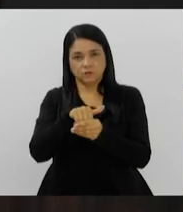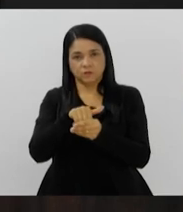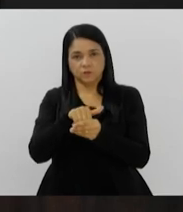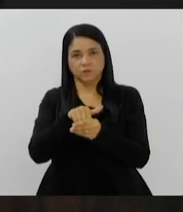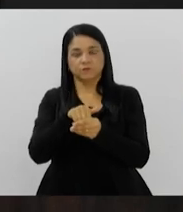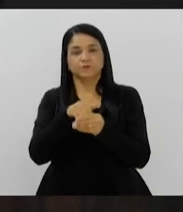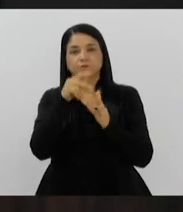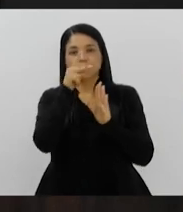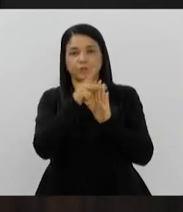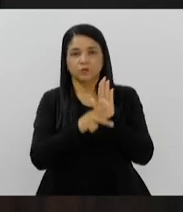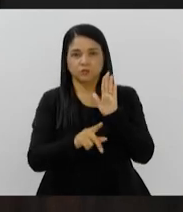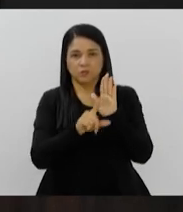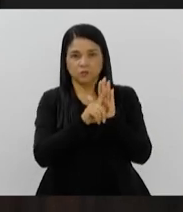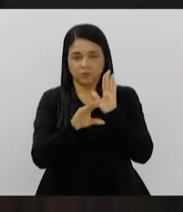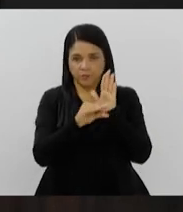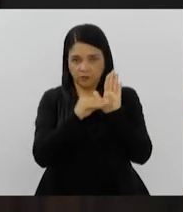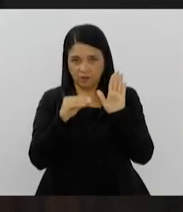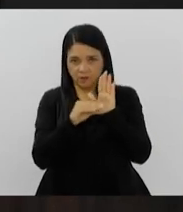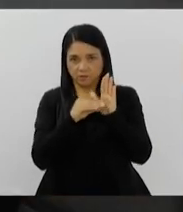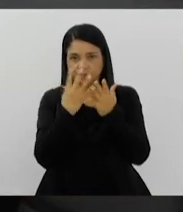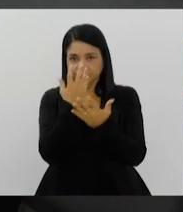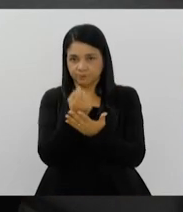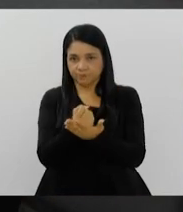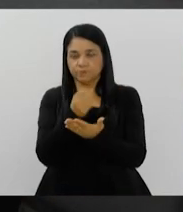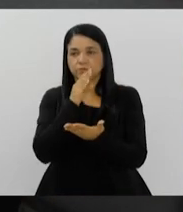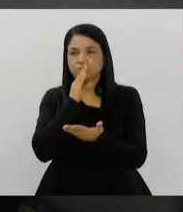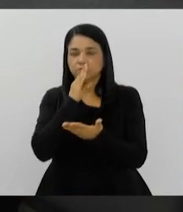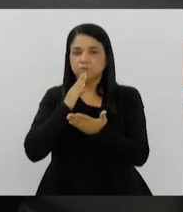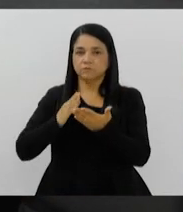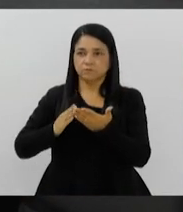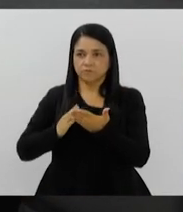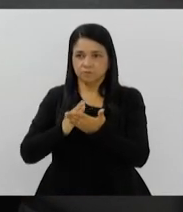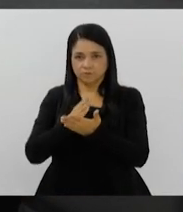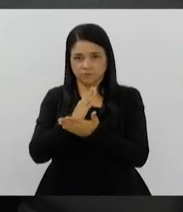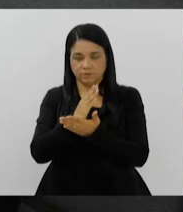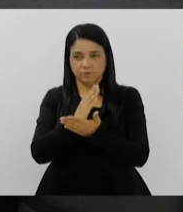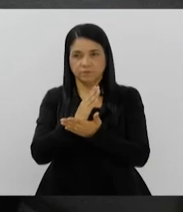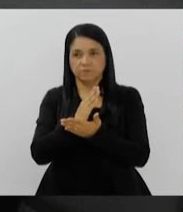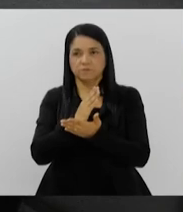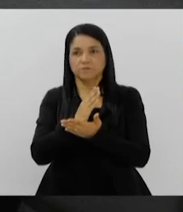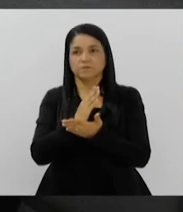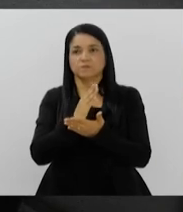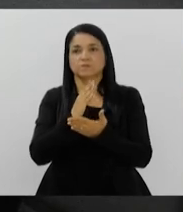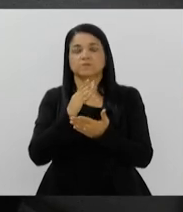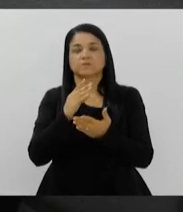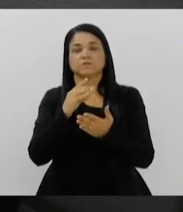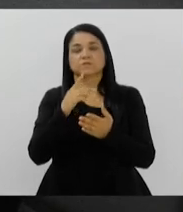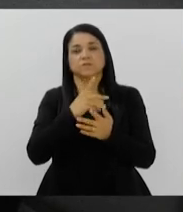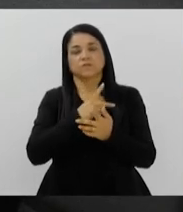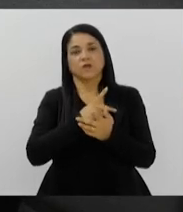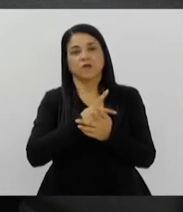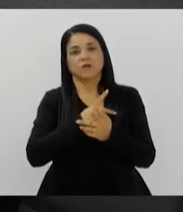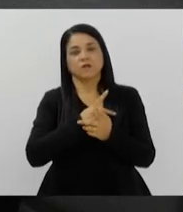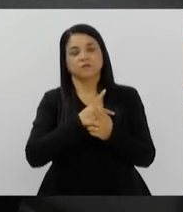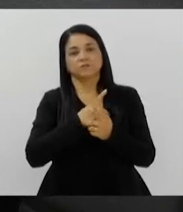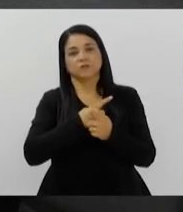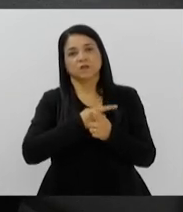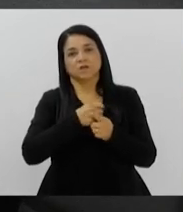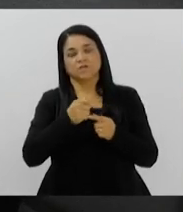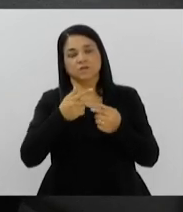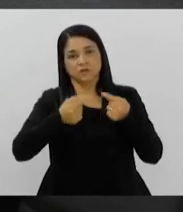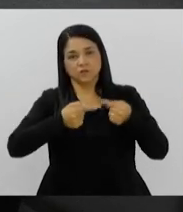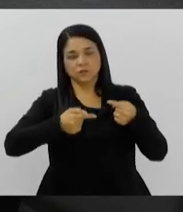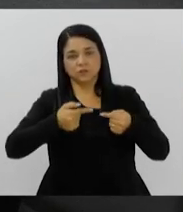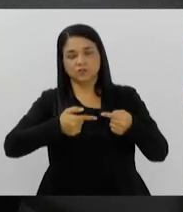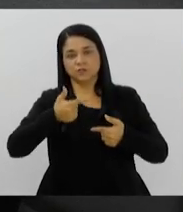projeto assim emendado. Os senhores que aprovam permaneçam como estão. Aprovado. Vai à redação final.